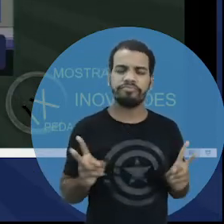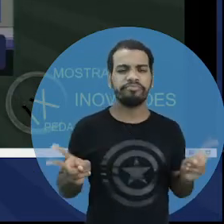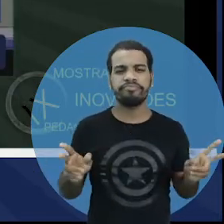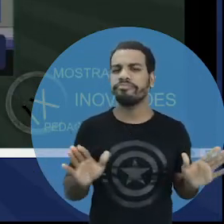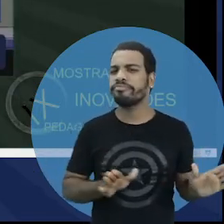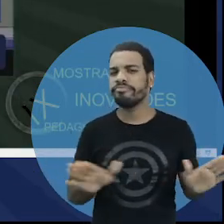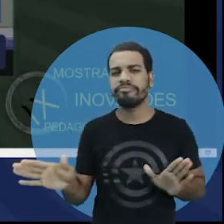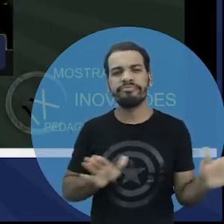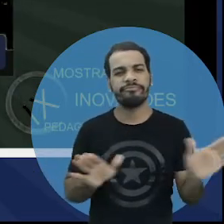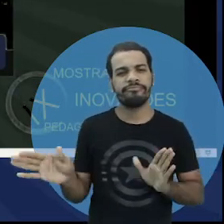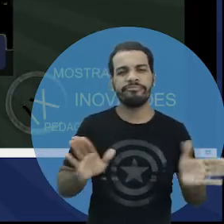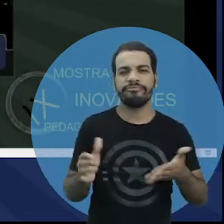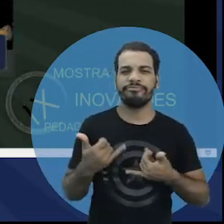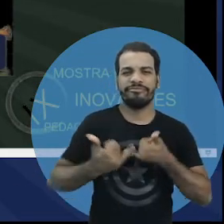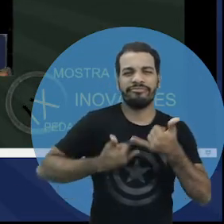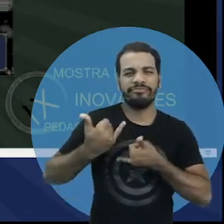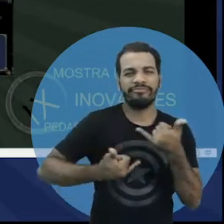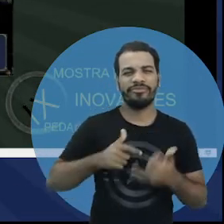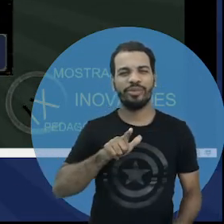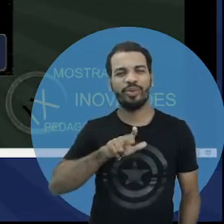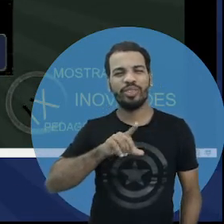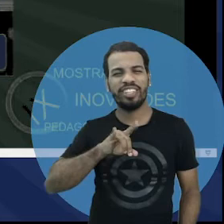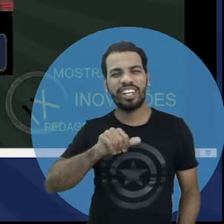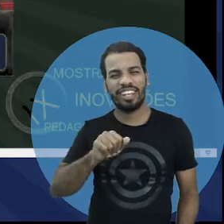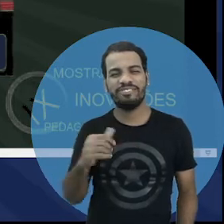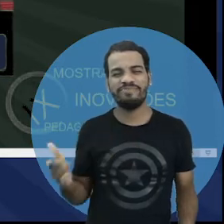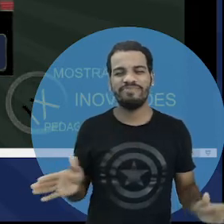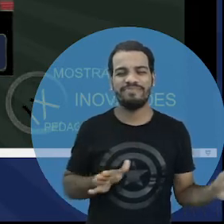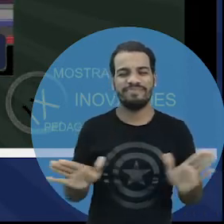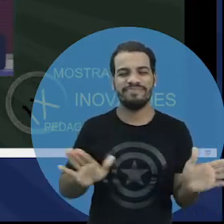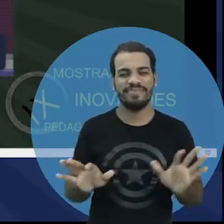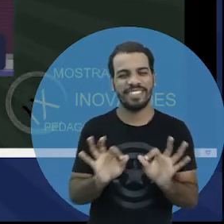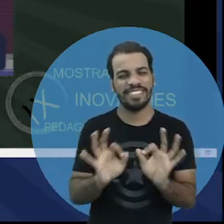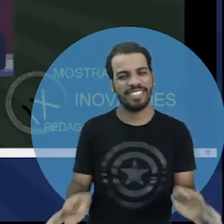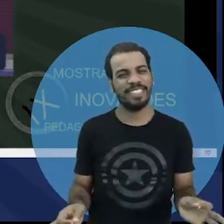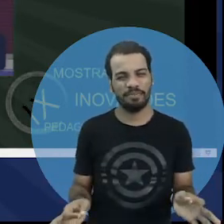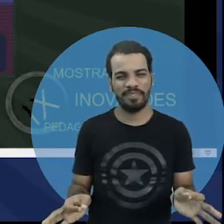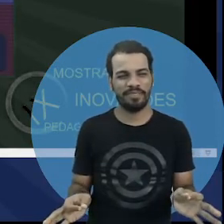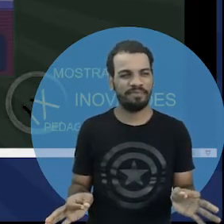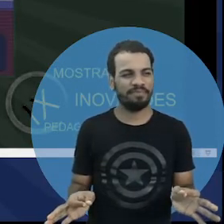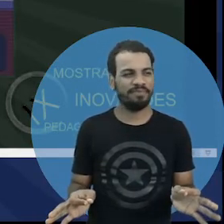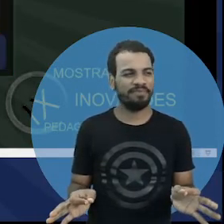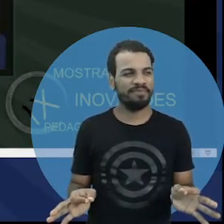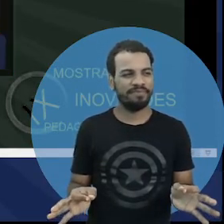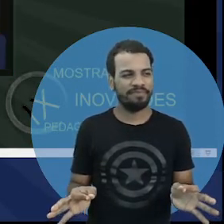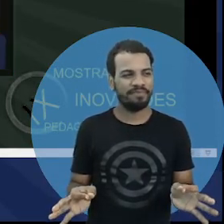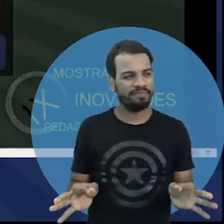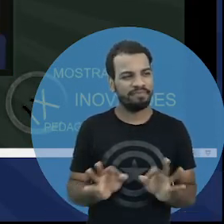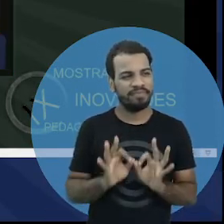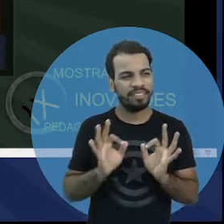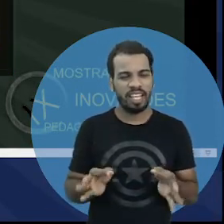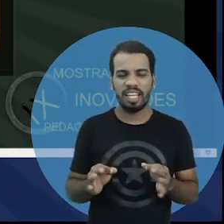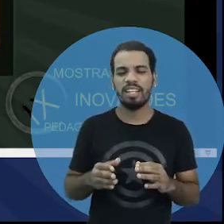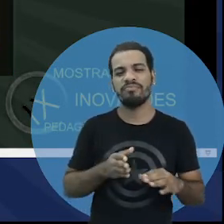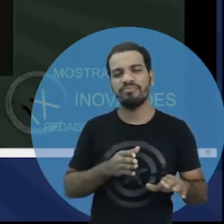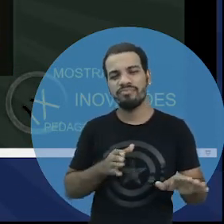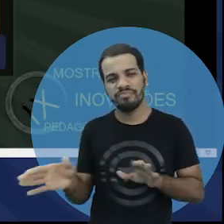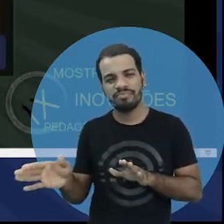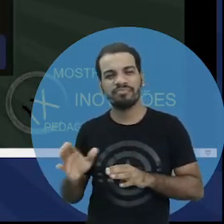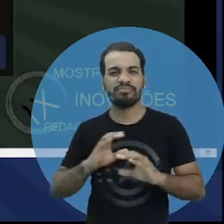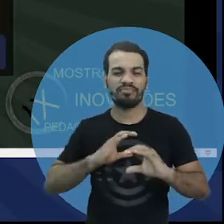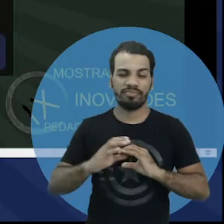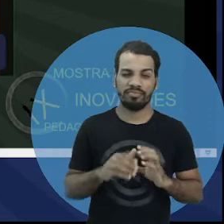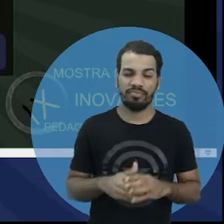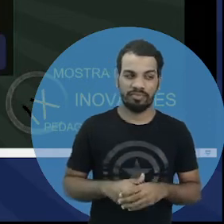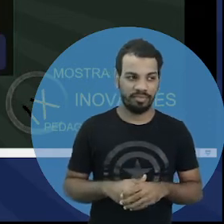lúdica, de forma bem simples, né, de transitar e de se comunicar. Uma